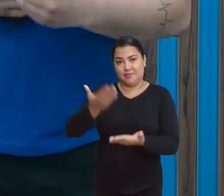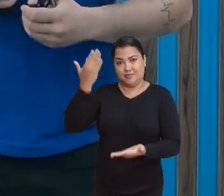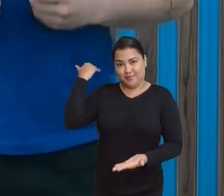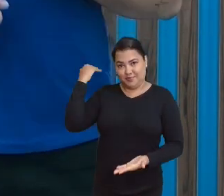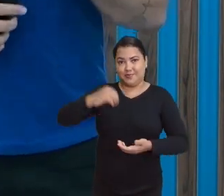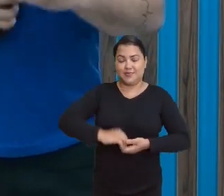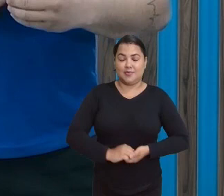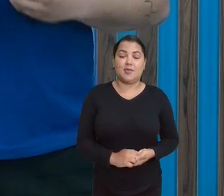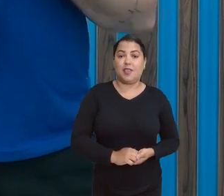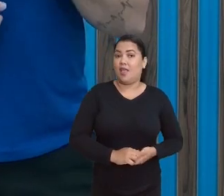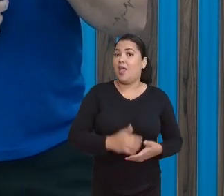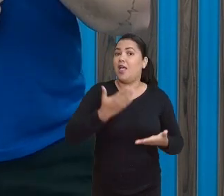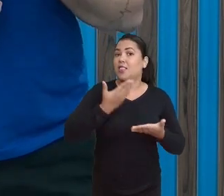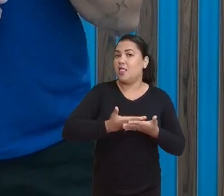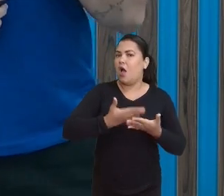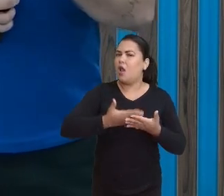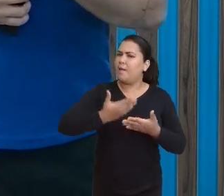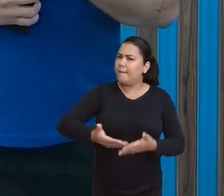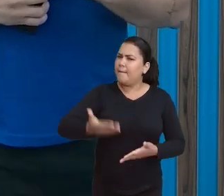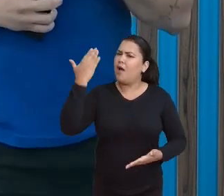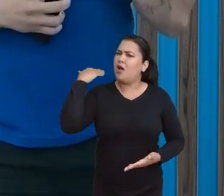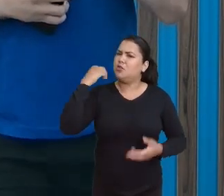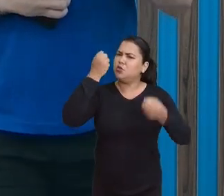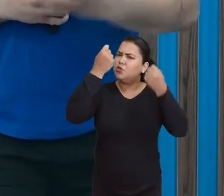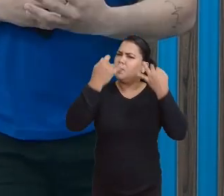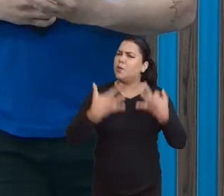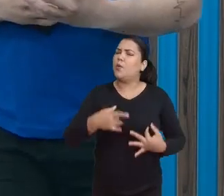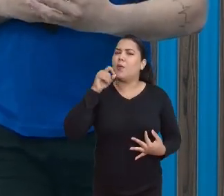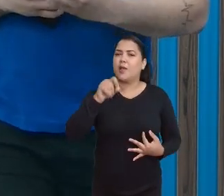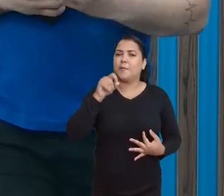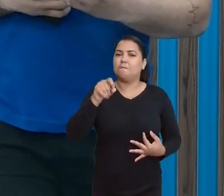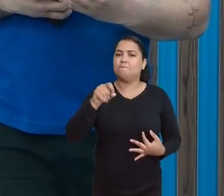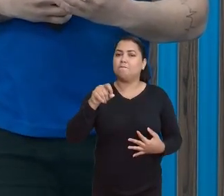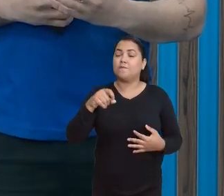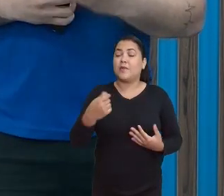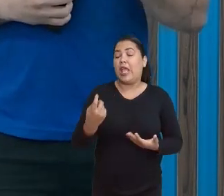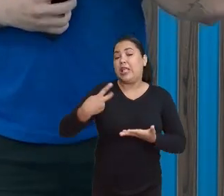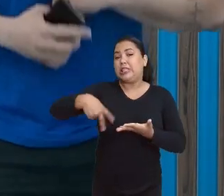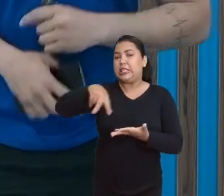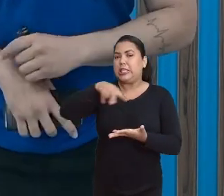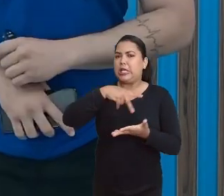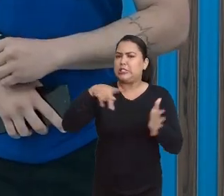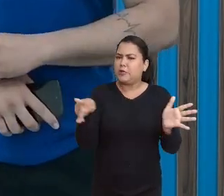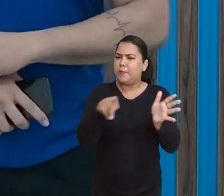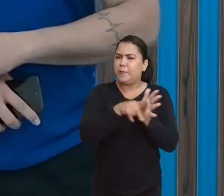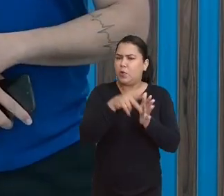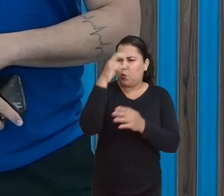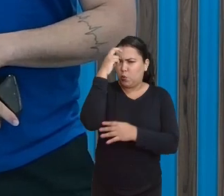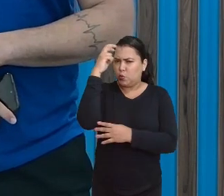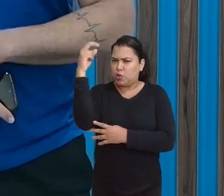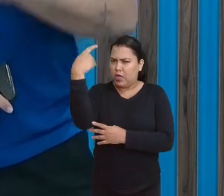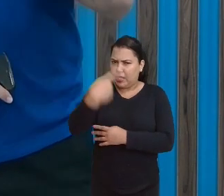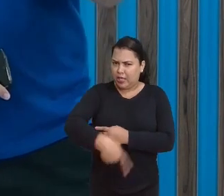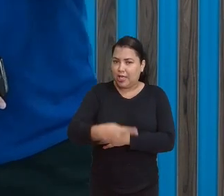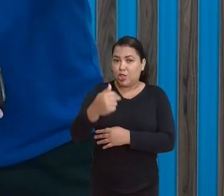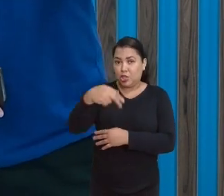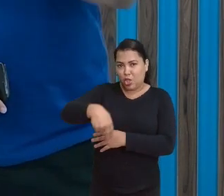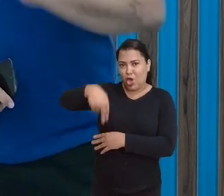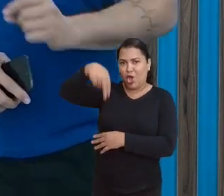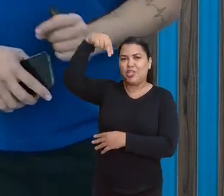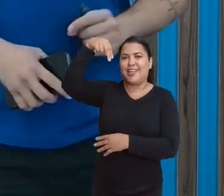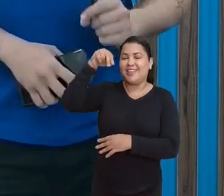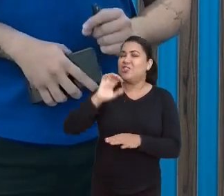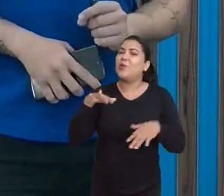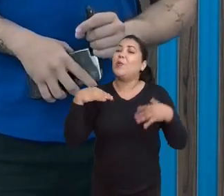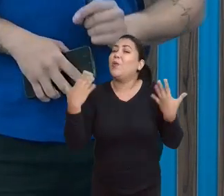anterior, a gente falou sobre a manifestação cultural tipicamente nordestina. Vocês lembram qual foi? O